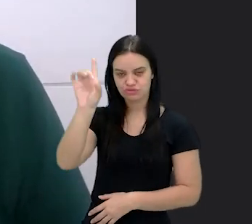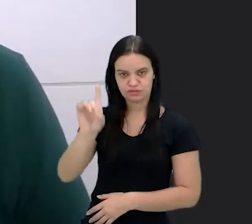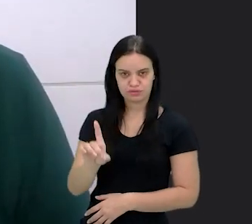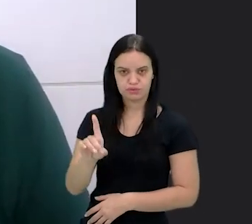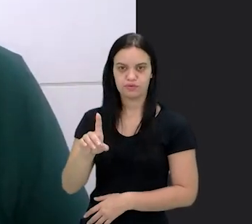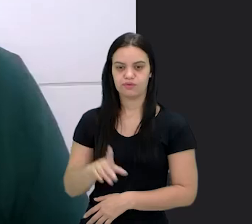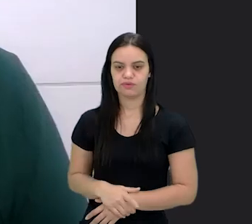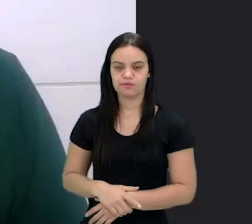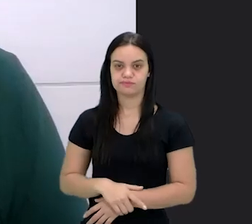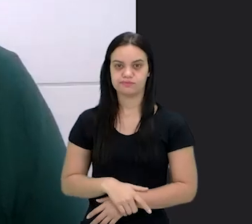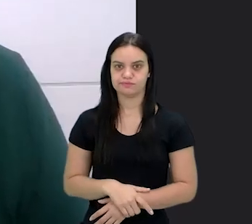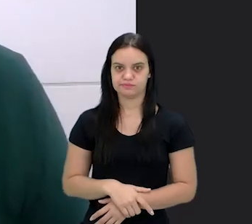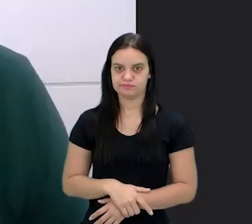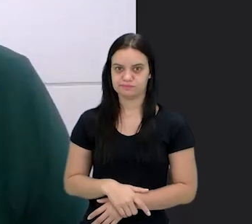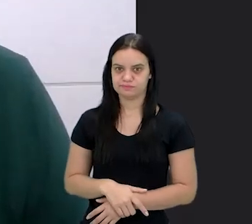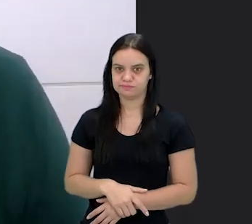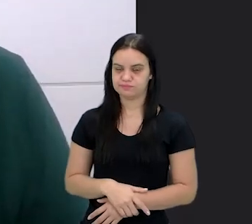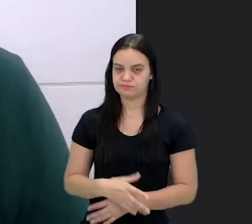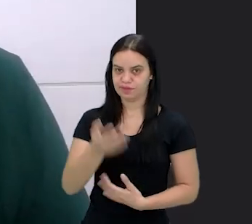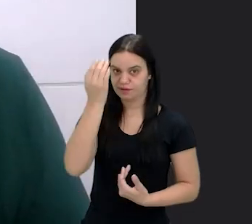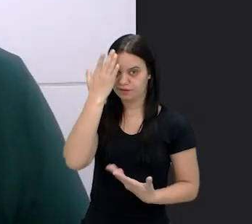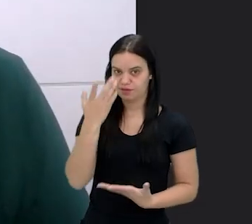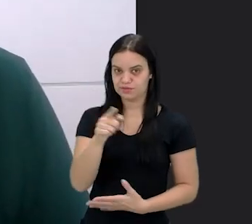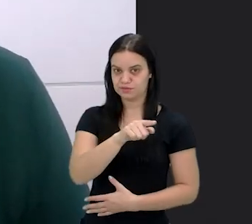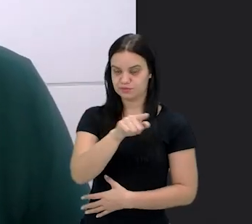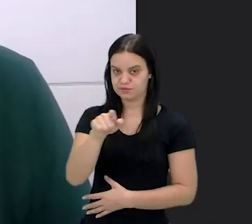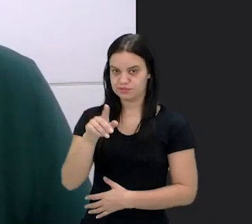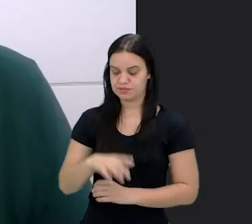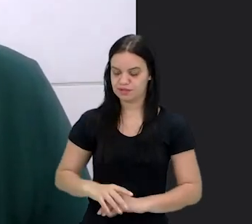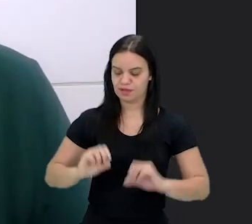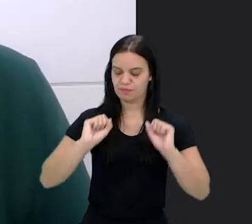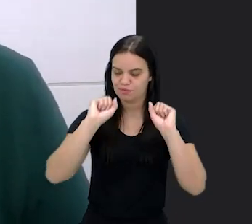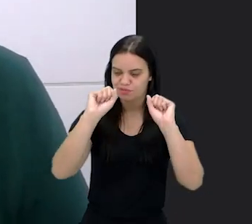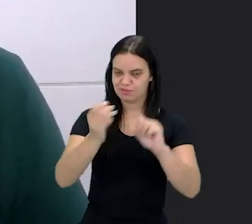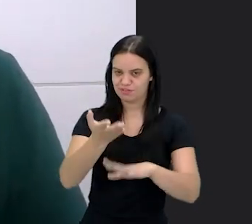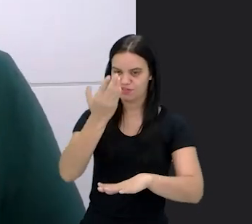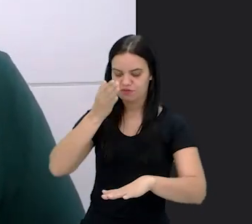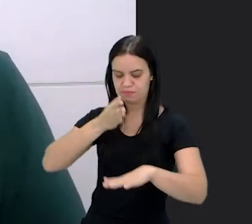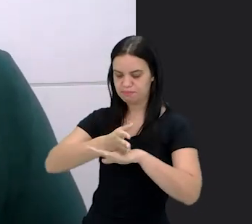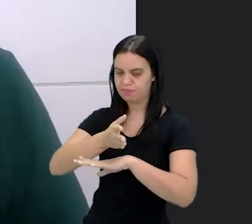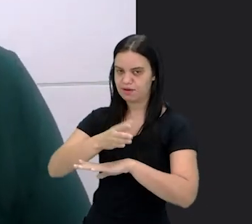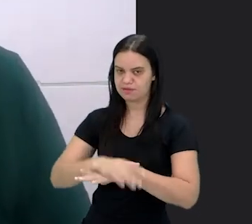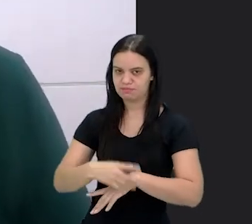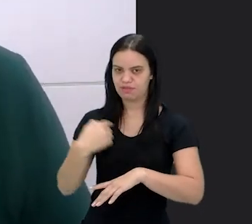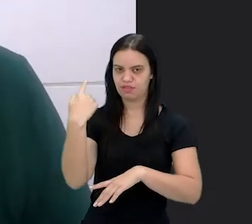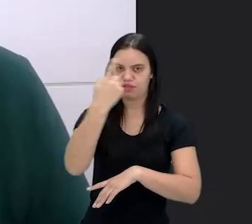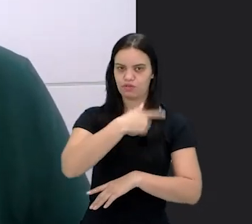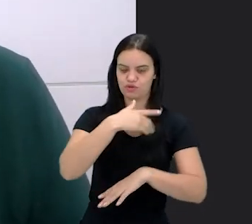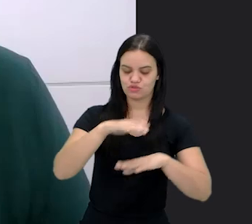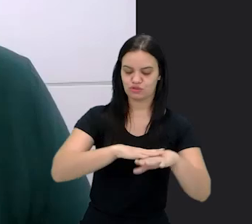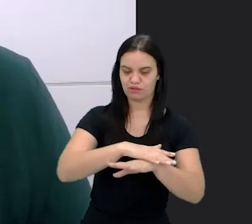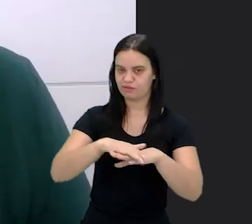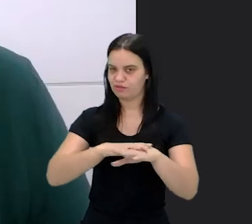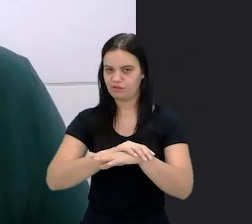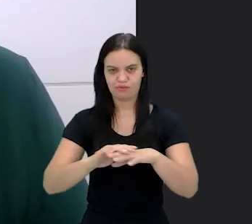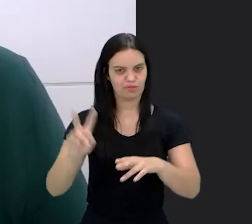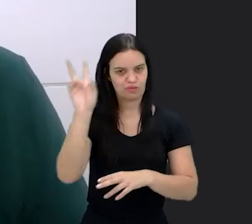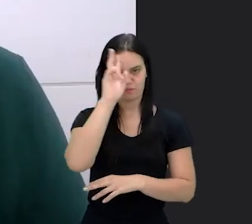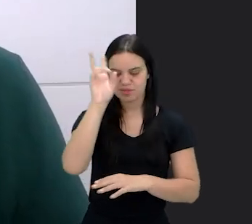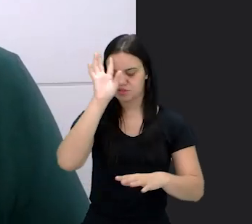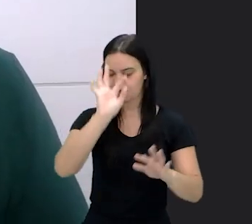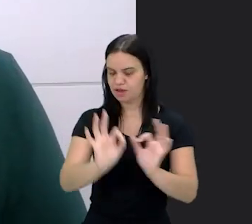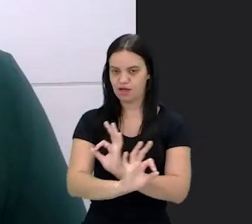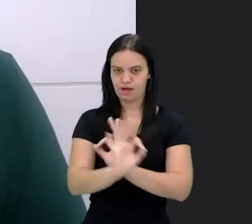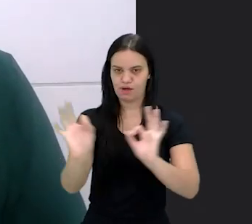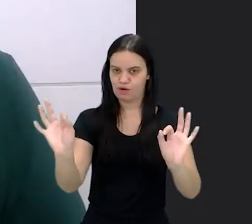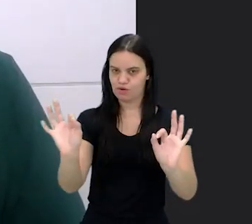diretores que me permitiram. Agradeço a vocês a possibilidade de estar aqui para a gente conversar sobre uma obra